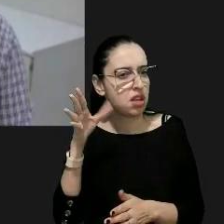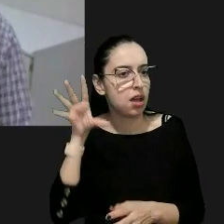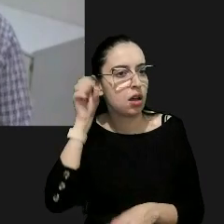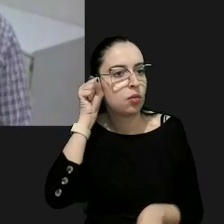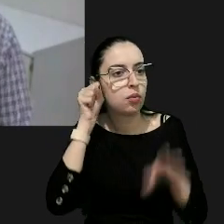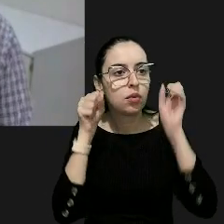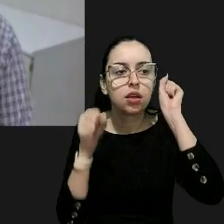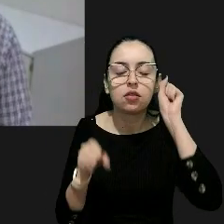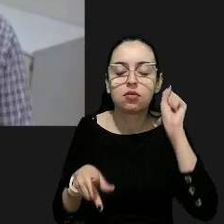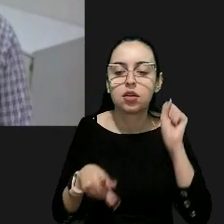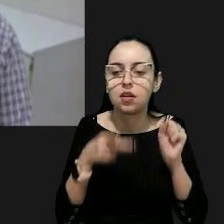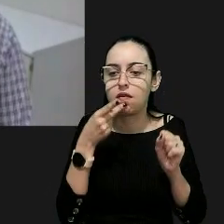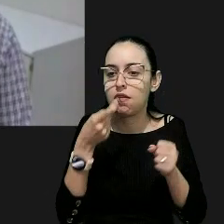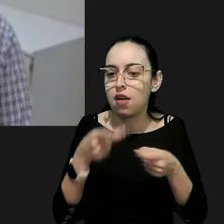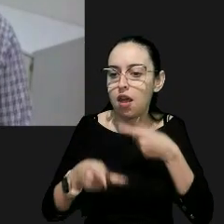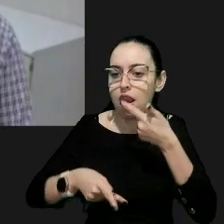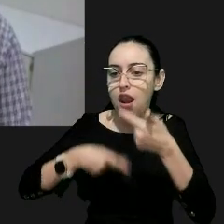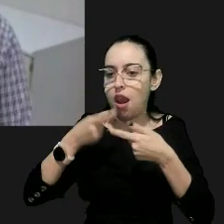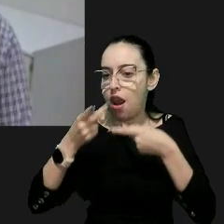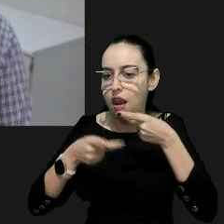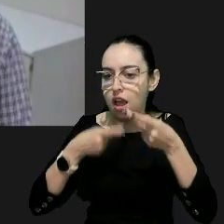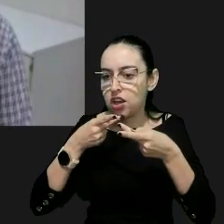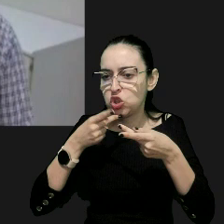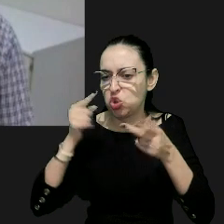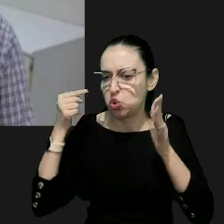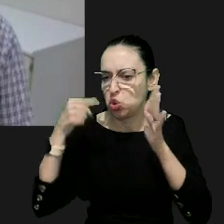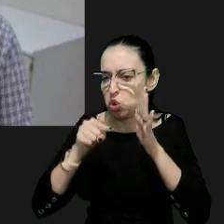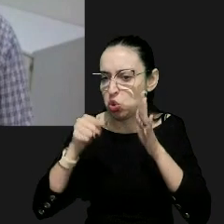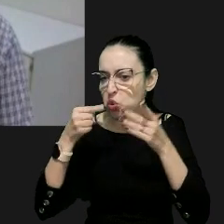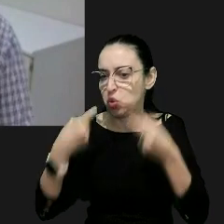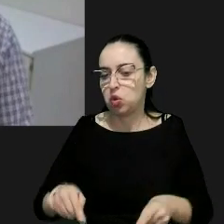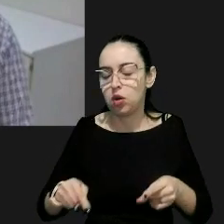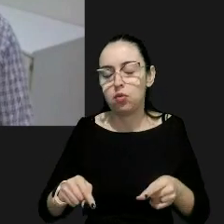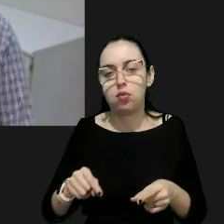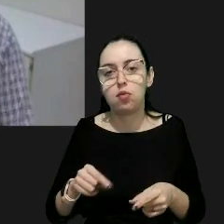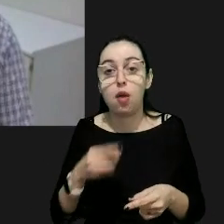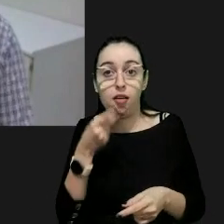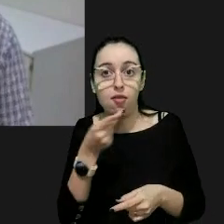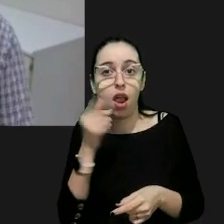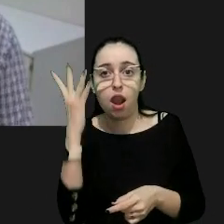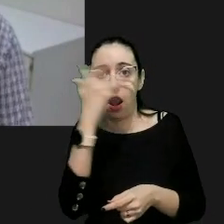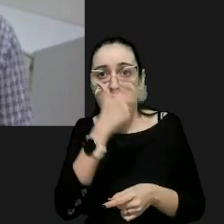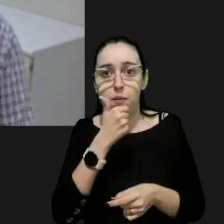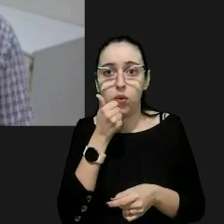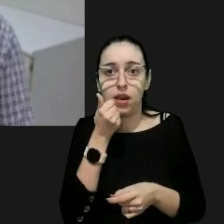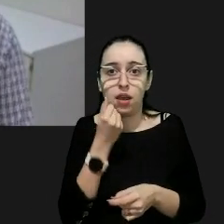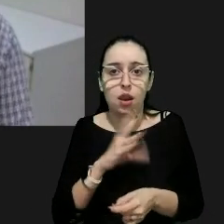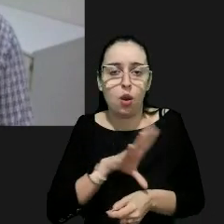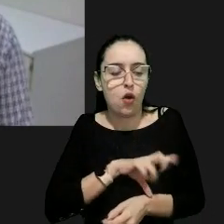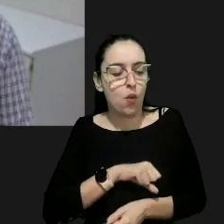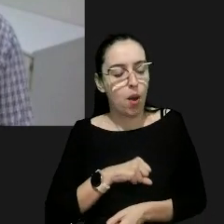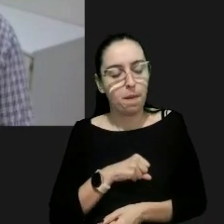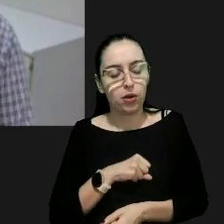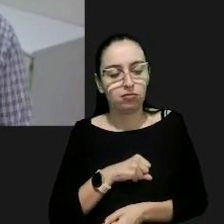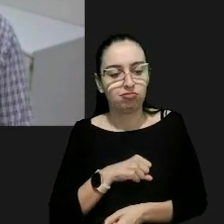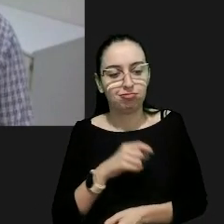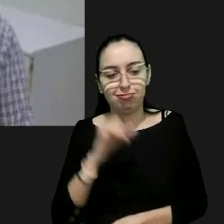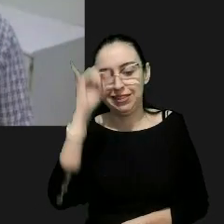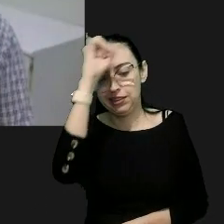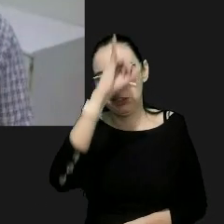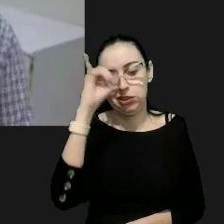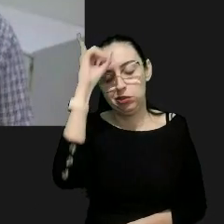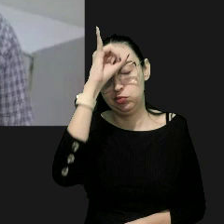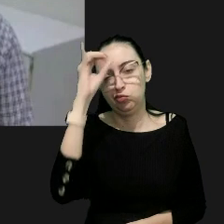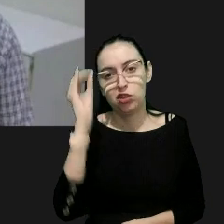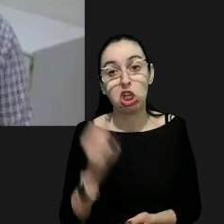ouvir. Os falantes que julgam que por sua fala bonita serão amados são os